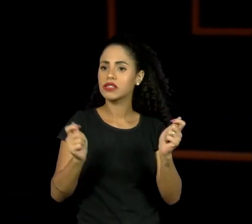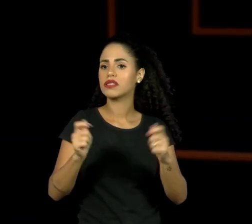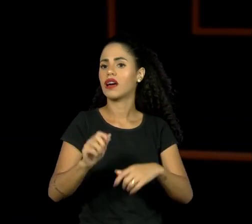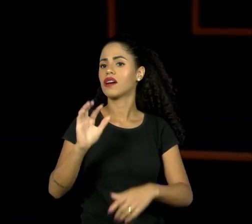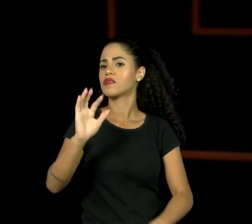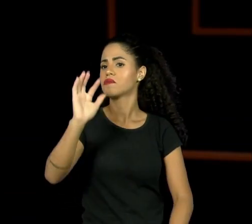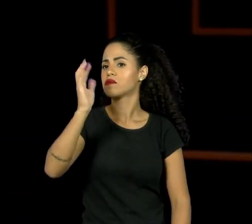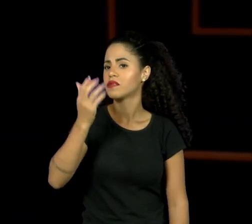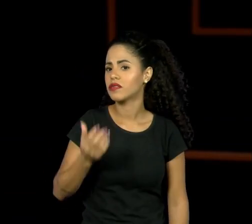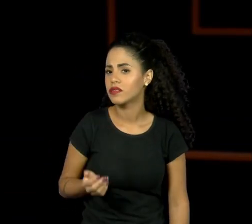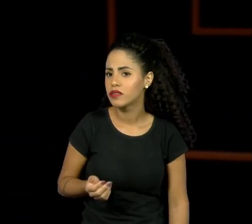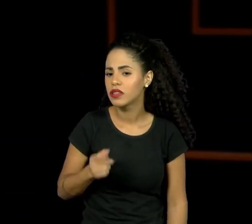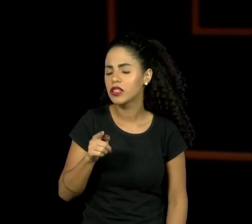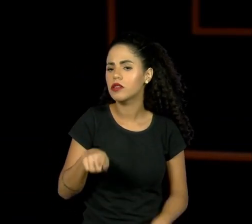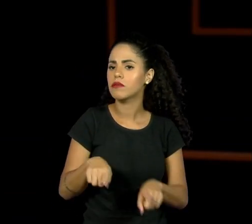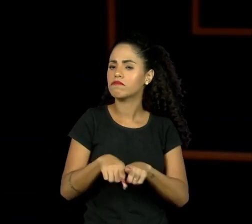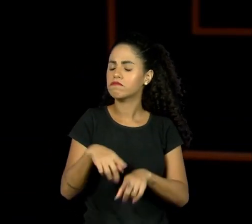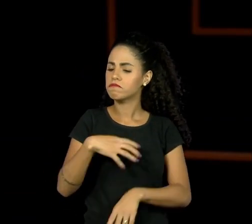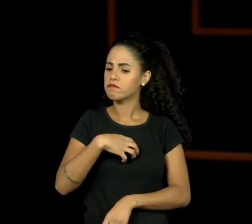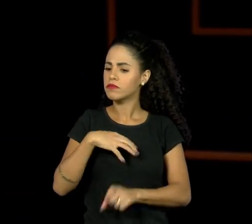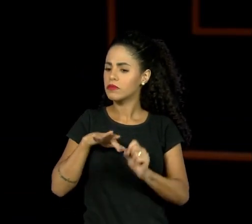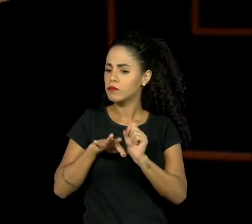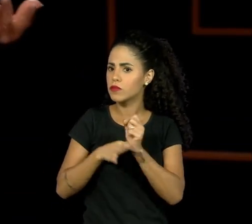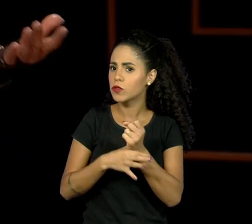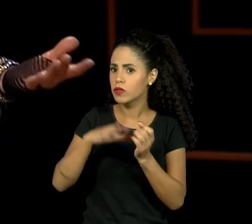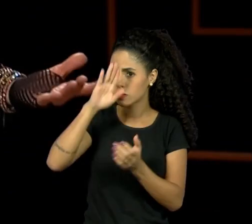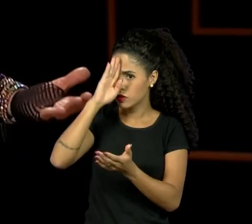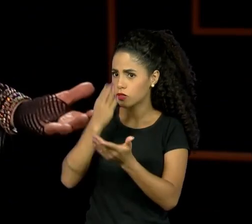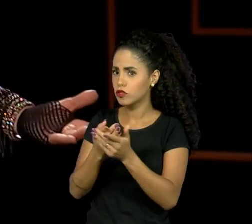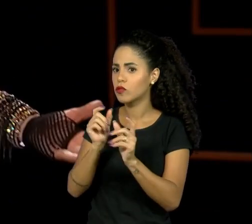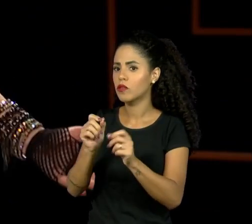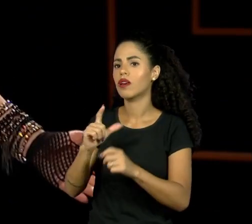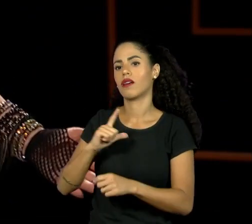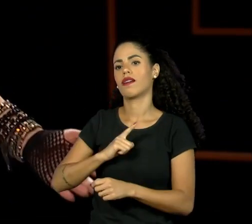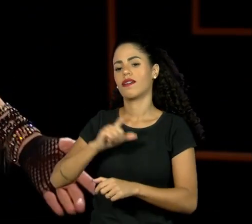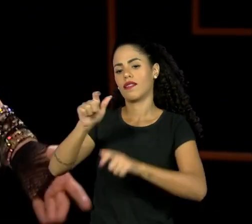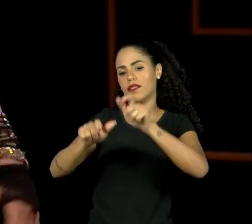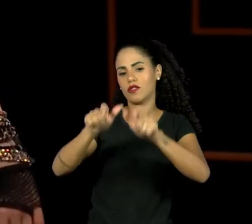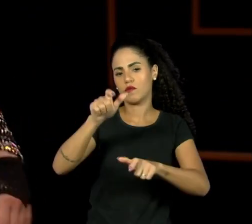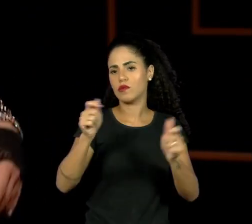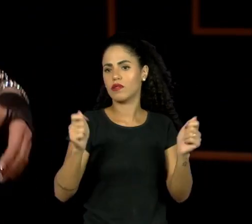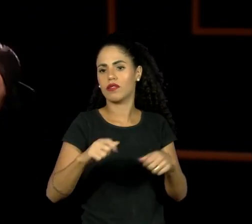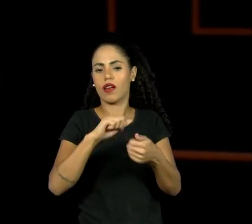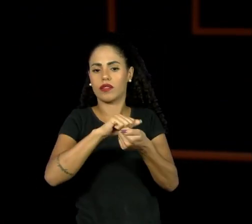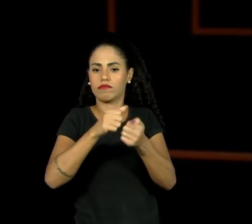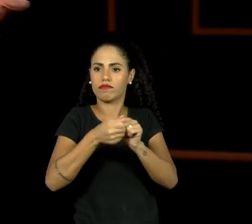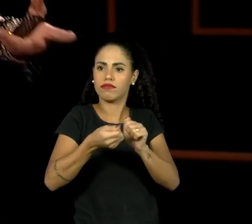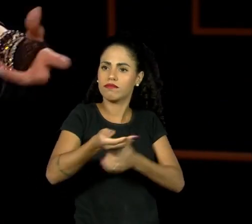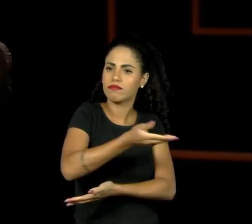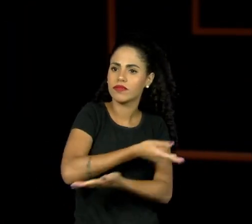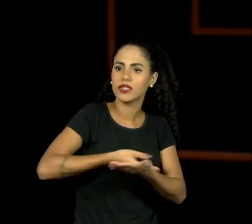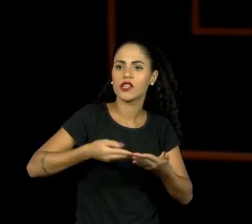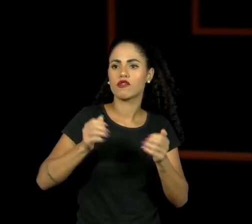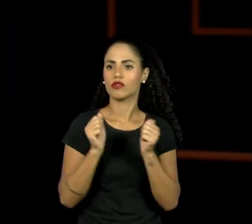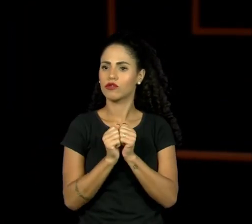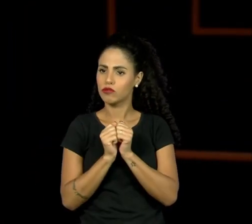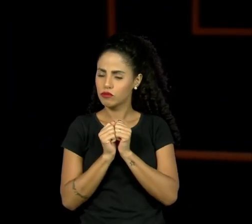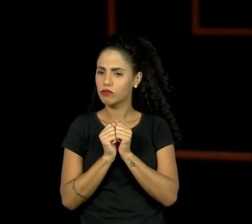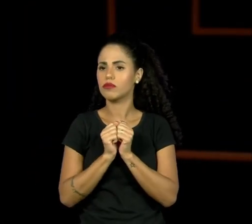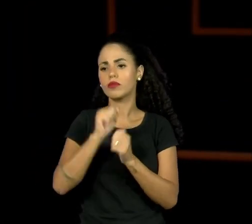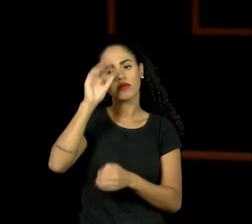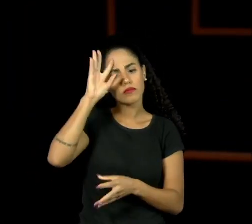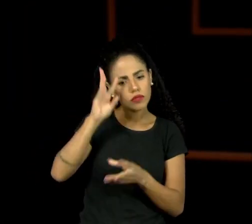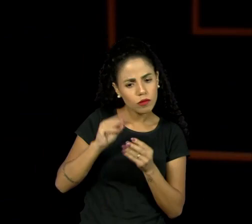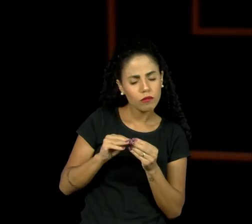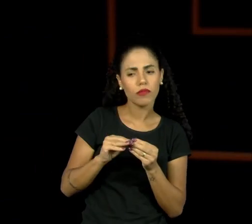E essa segurança veio de ter certeza que existem essas pessoas, né? Pessoas que vão andar com você, pessoas que vão te entender, que